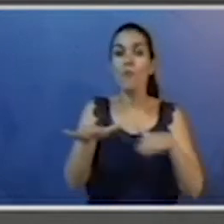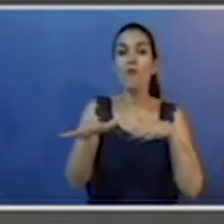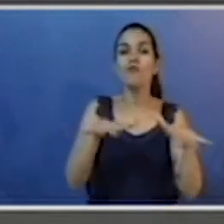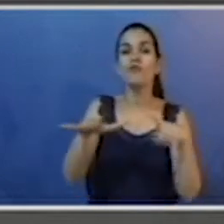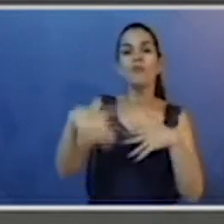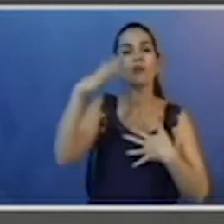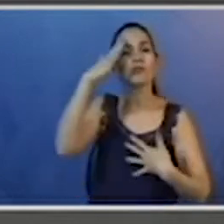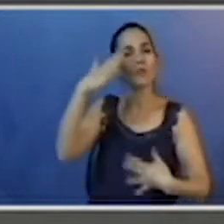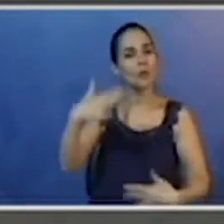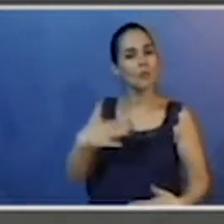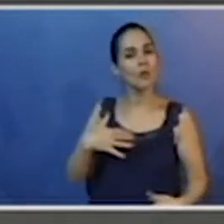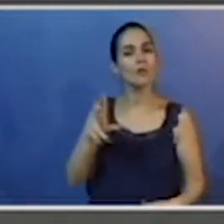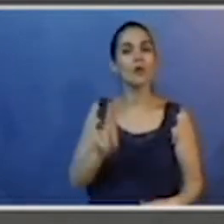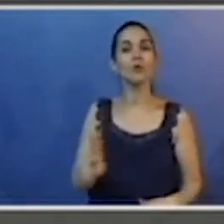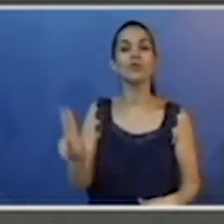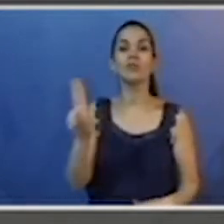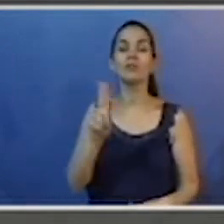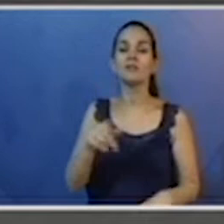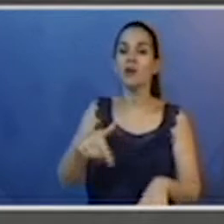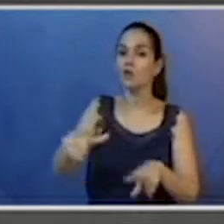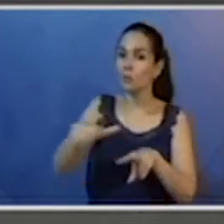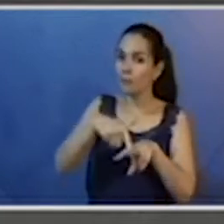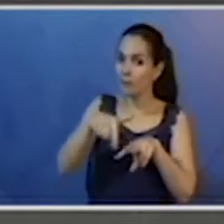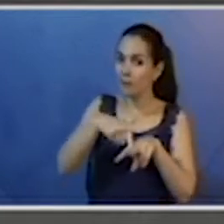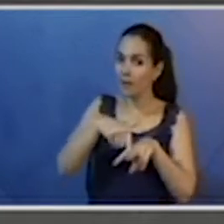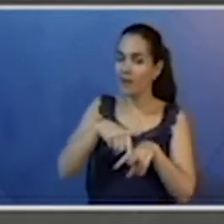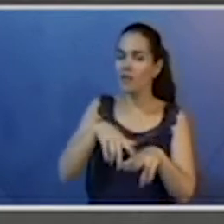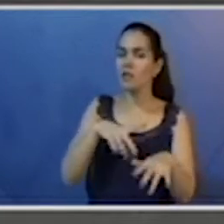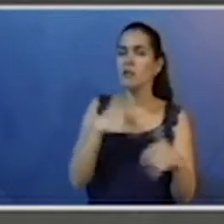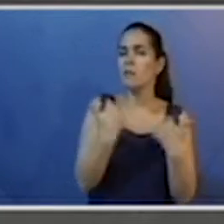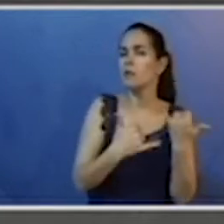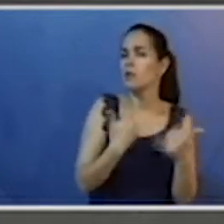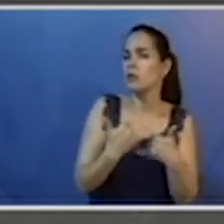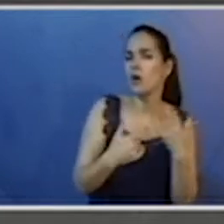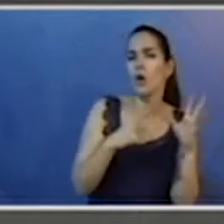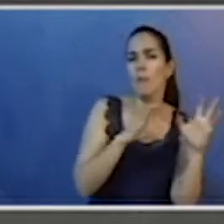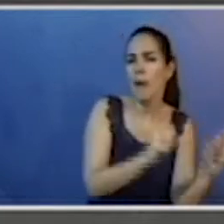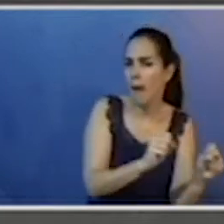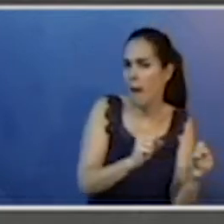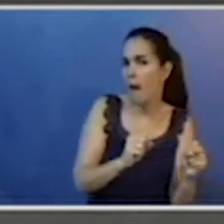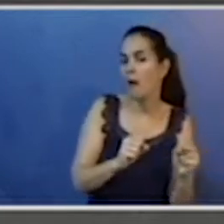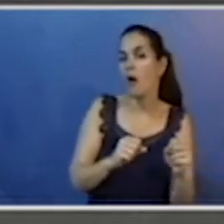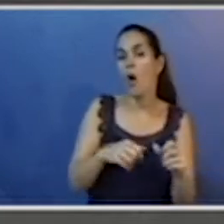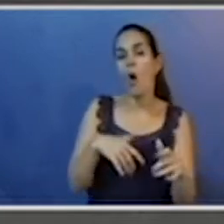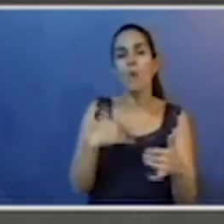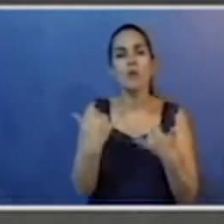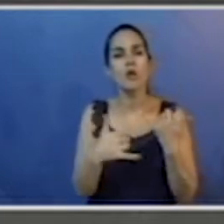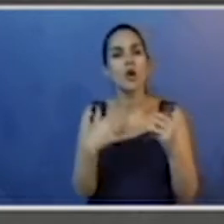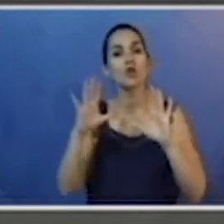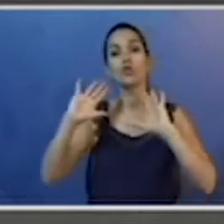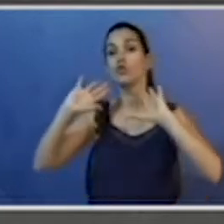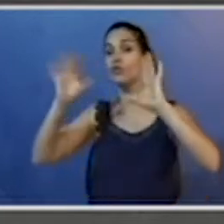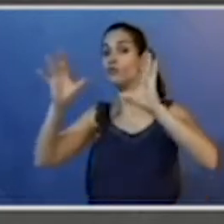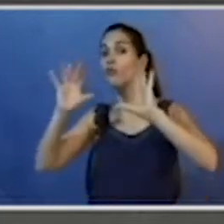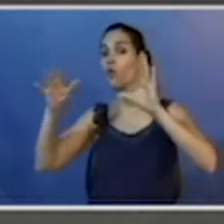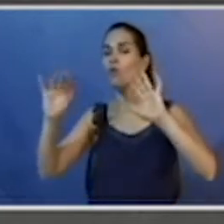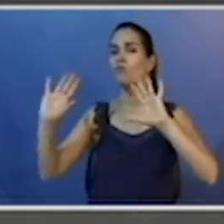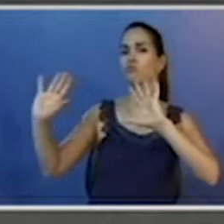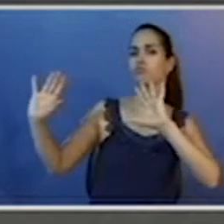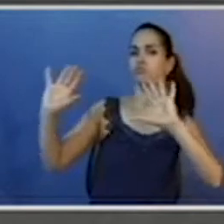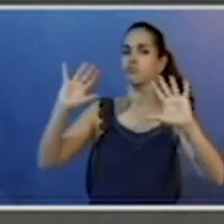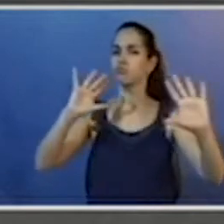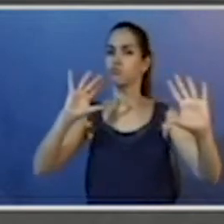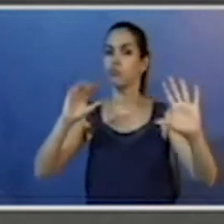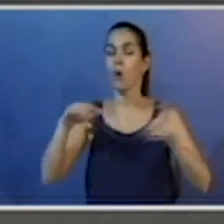corpo você tá utilizando os teus pés quando você tá brincando de pega-pega ou jogando vôlei se movimentando de um lado para o outro